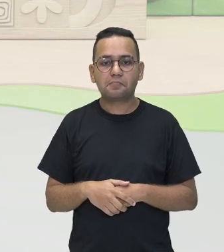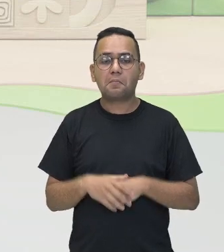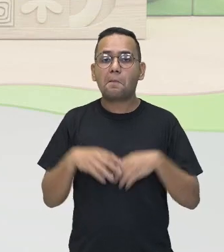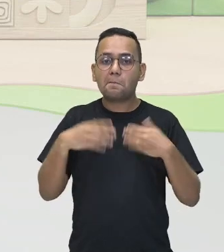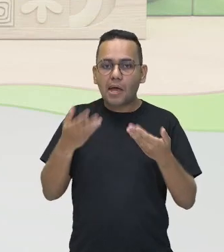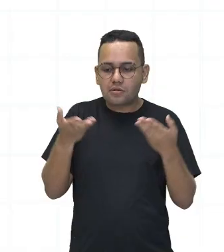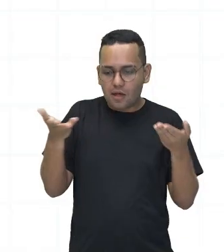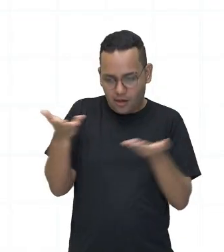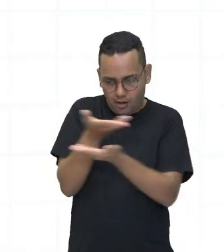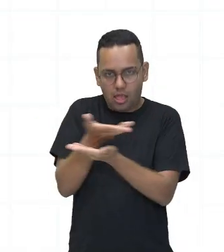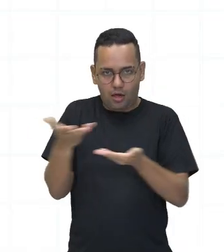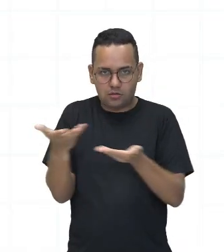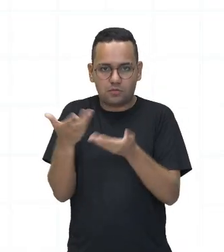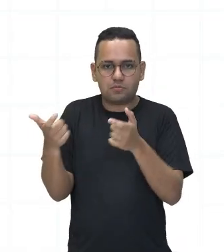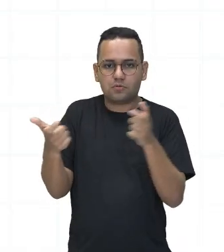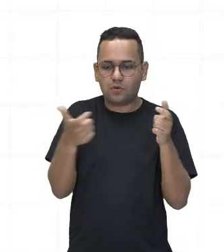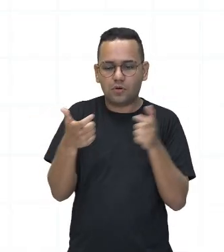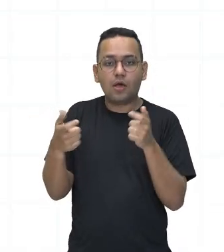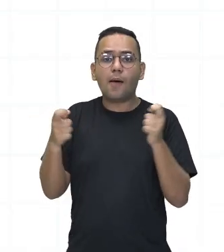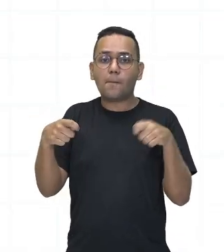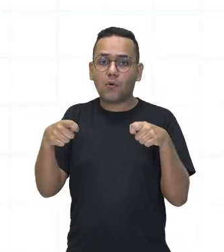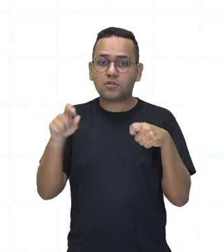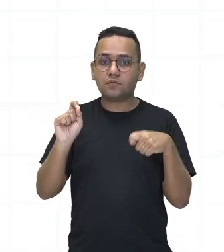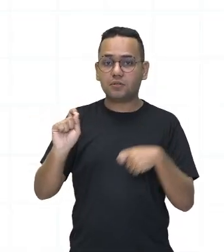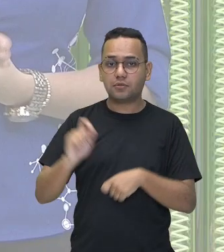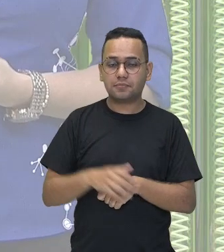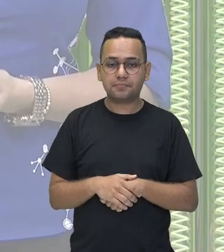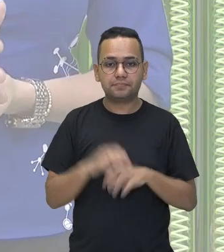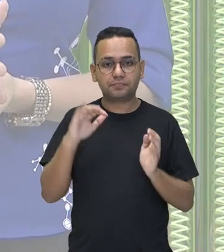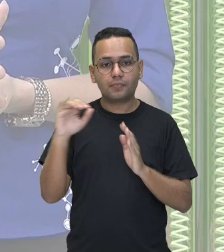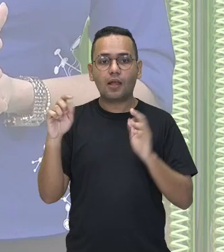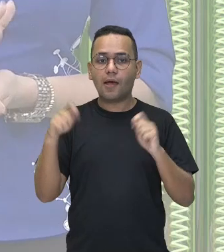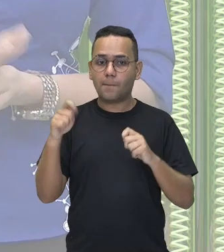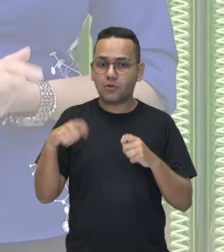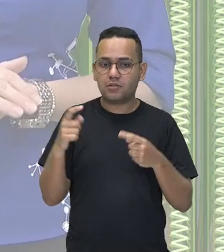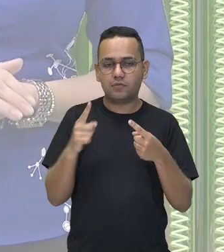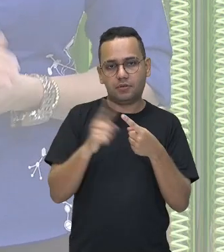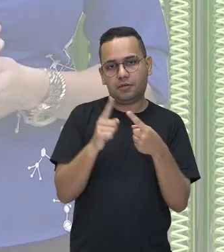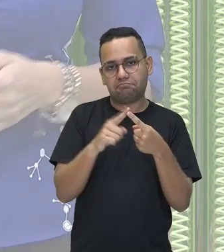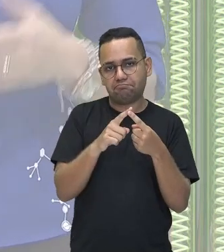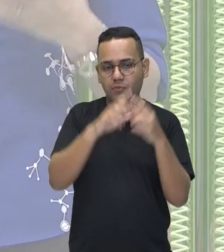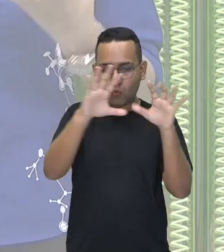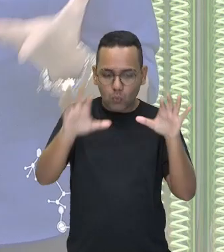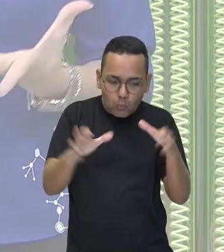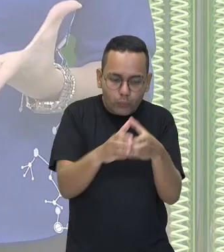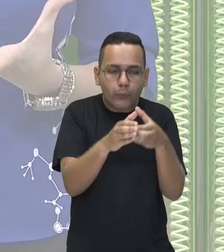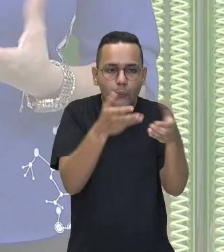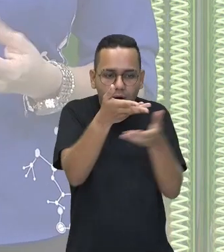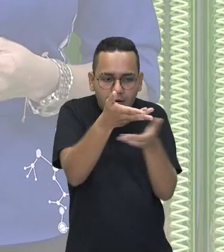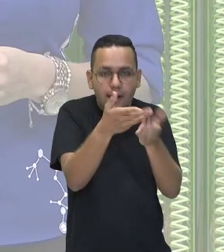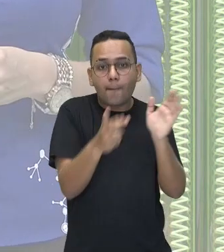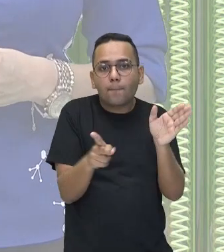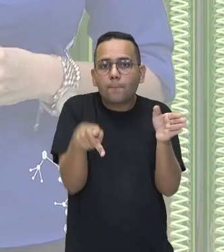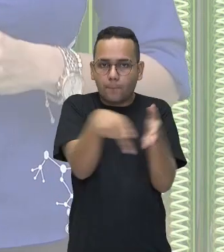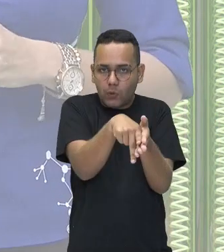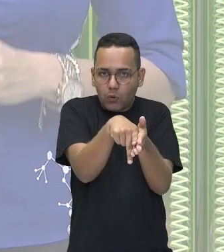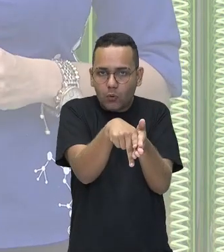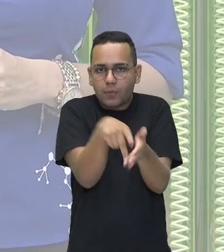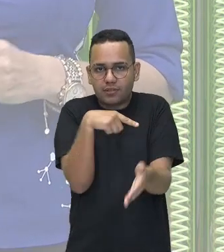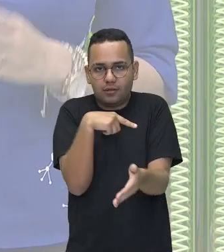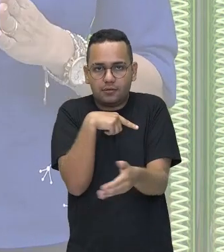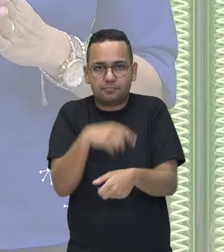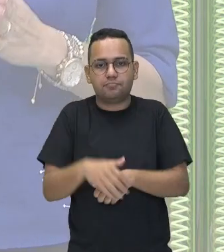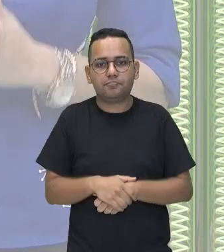ecológicas, gente, elas podem ser entre indivíduos da mesma espécie, certo? Então, quando essas relações ocorrem